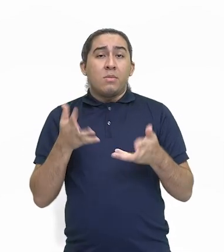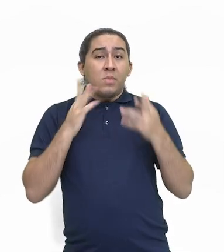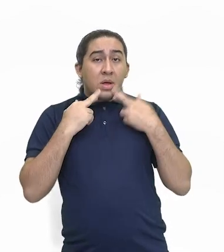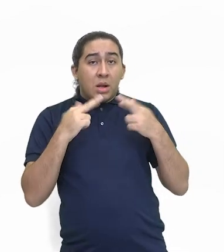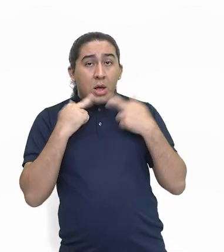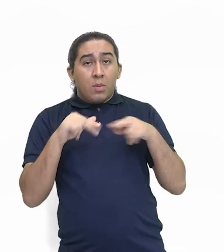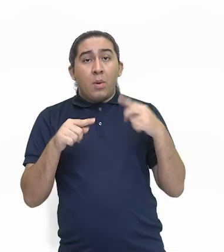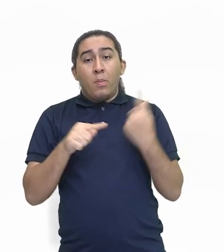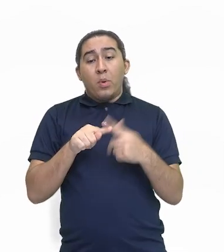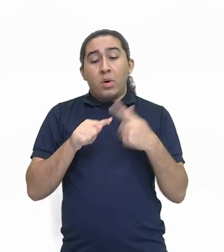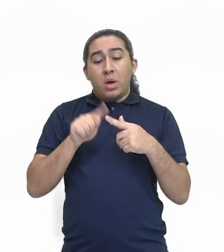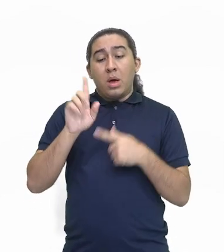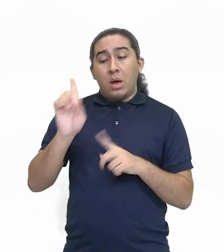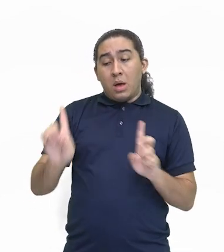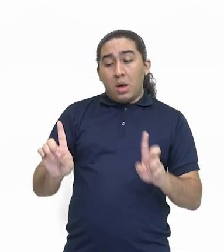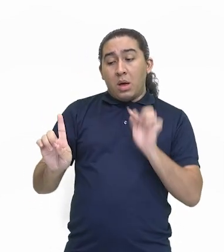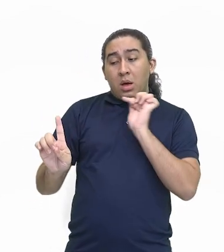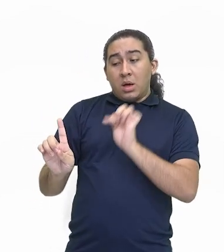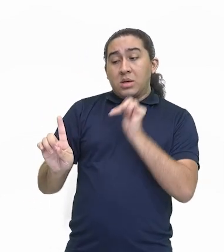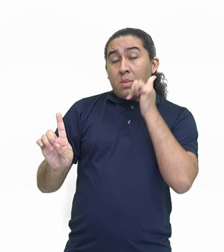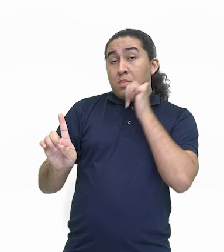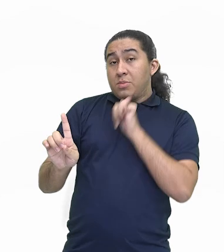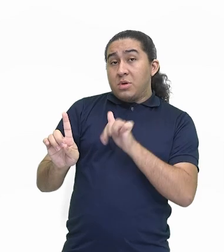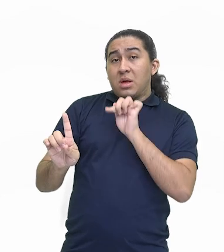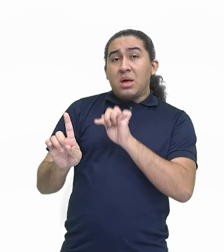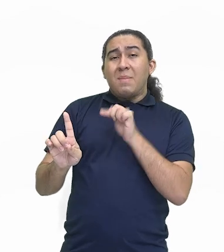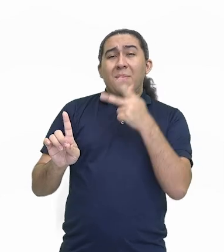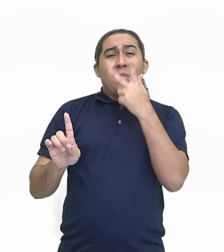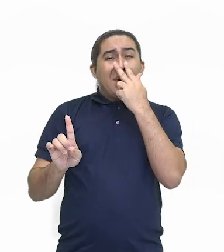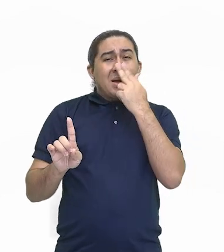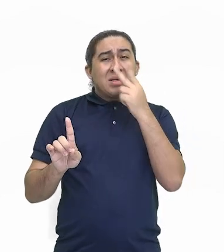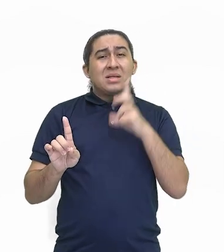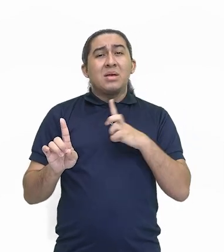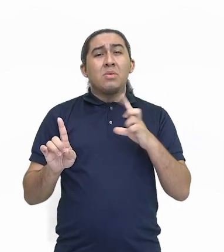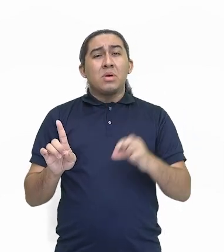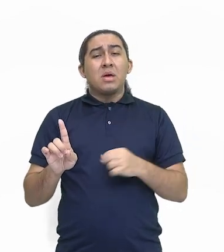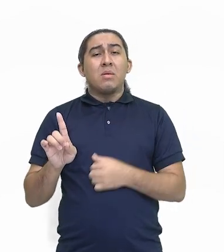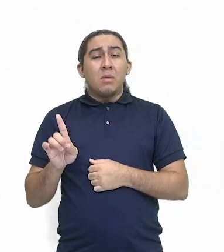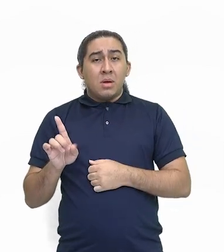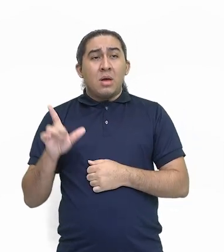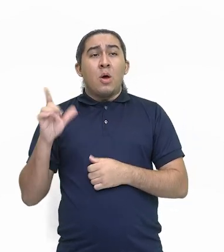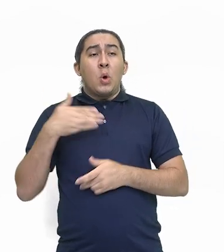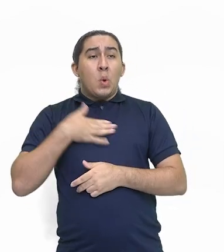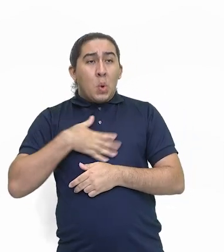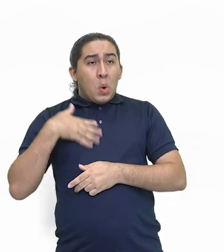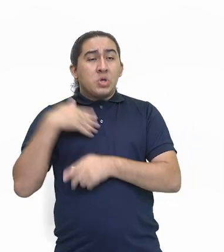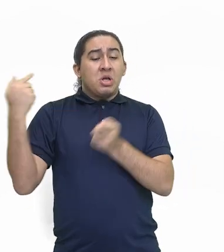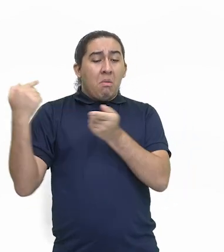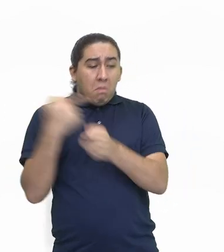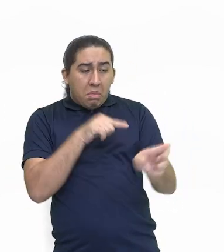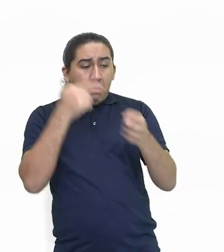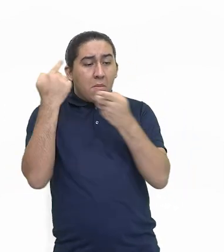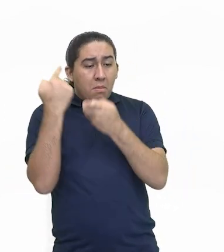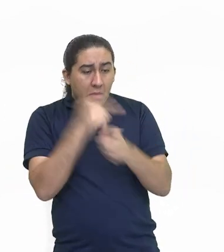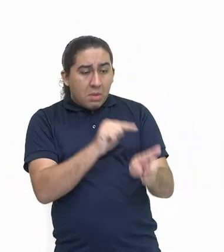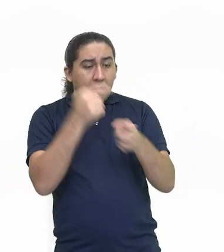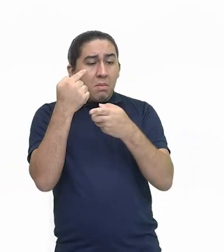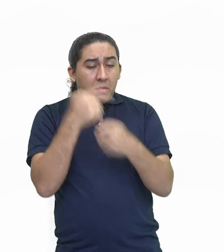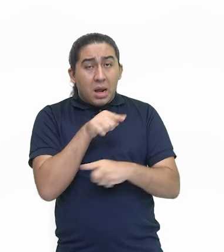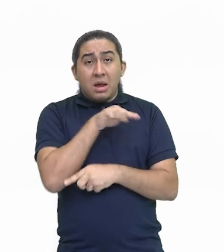fato de a amada ter prazer em fazê-lo sofrer. Não é